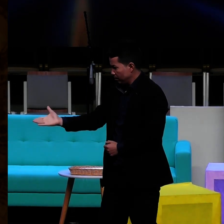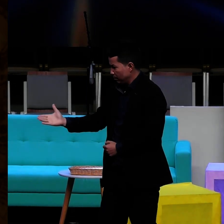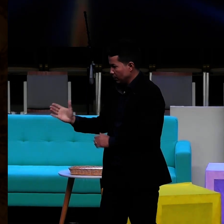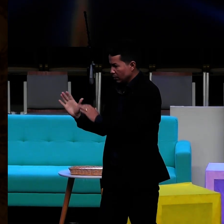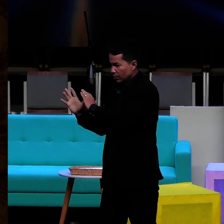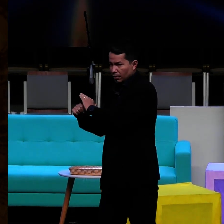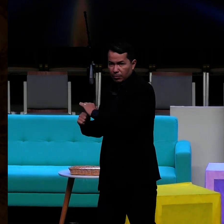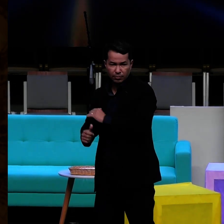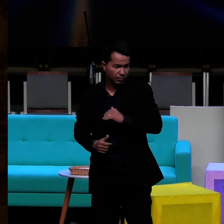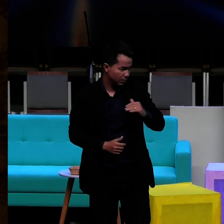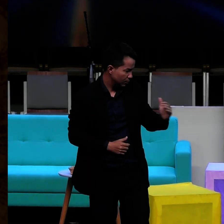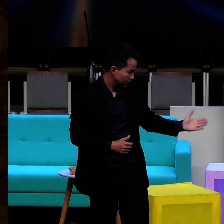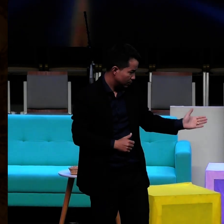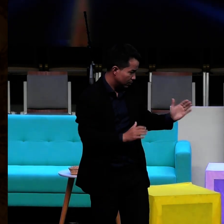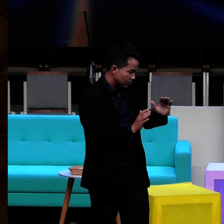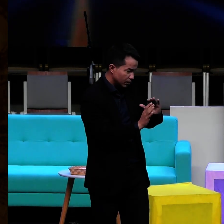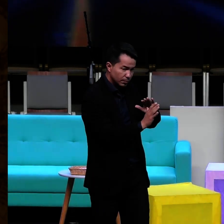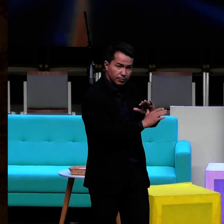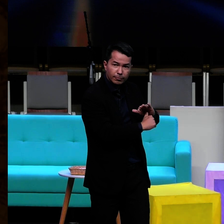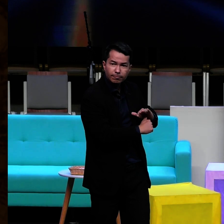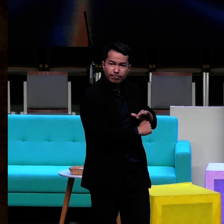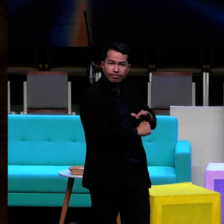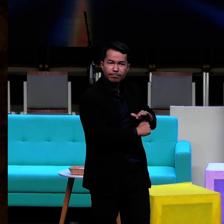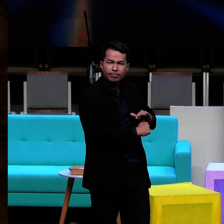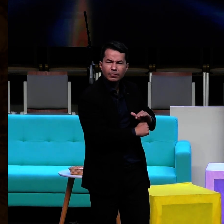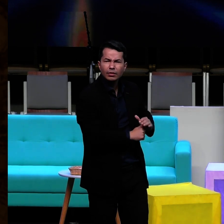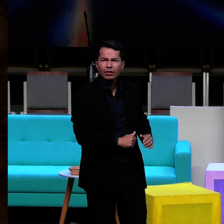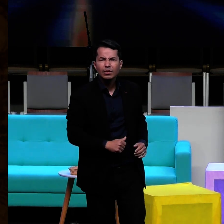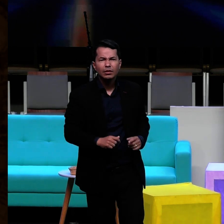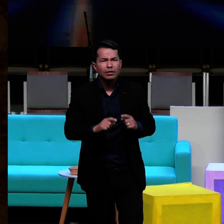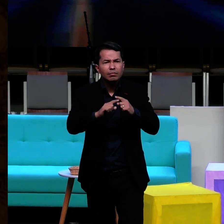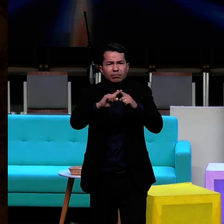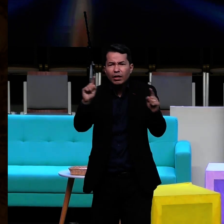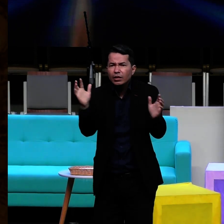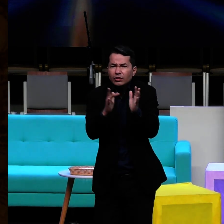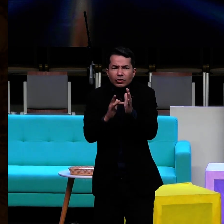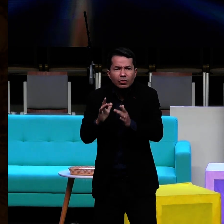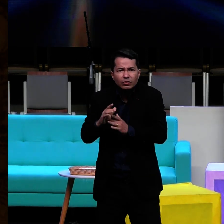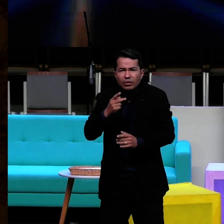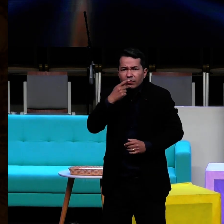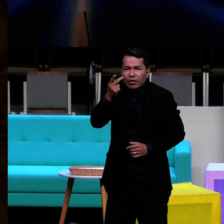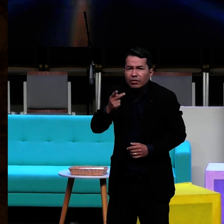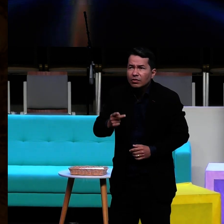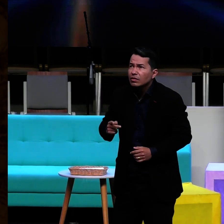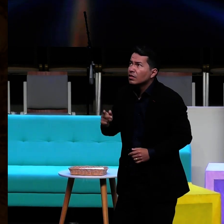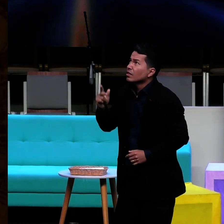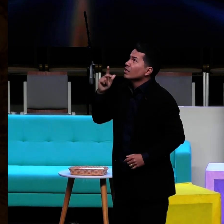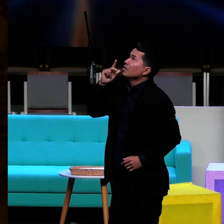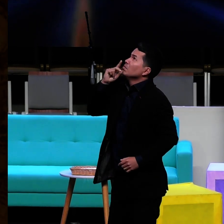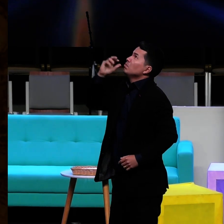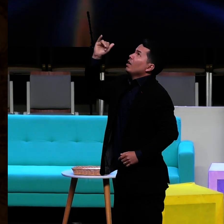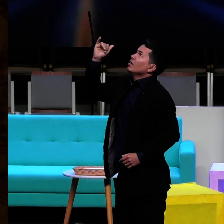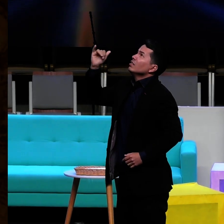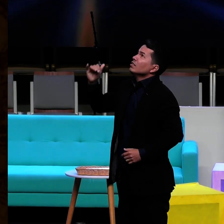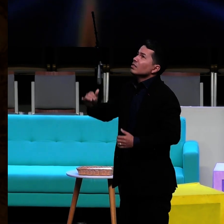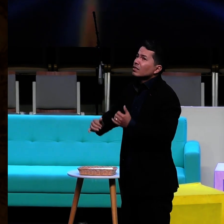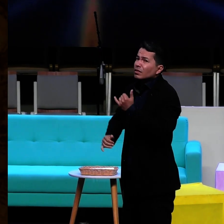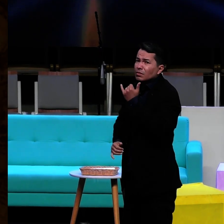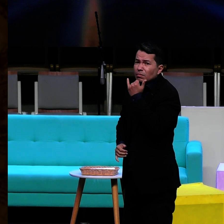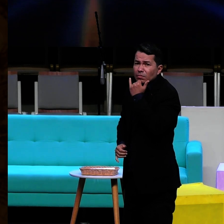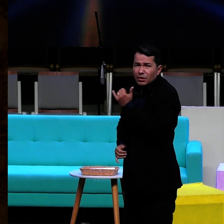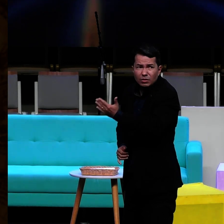um à sua direita, outro à sua esquerda. Mas Jesus dizia: Pai,